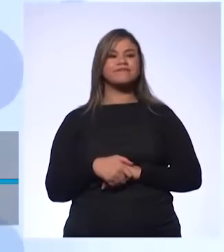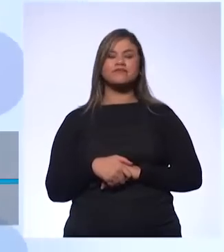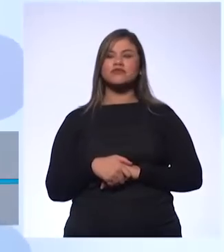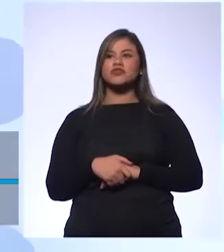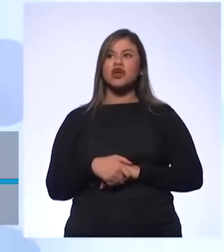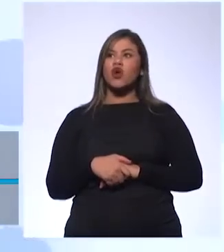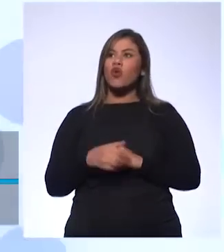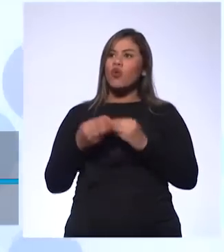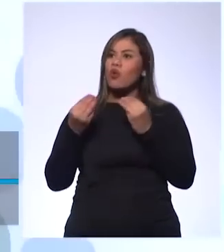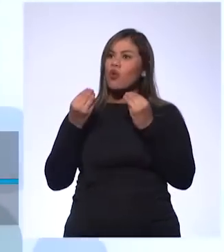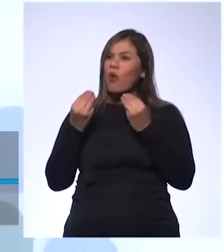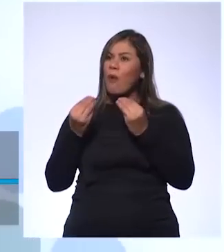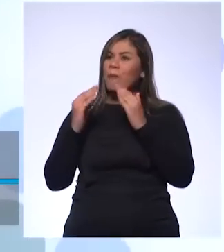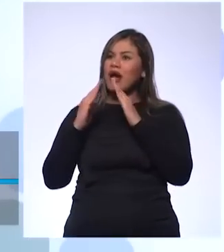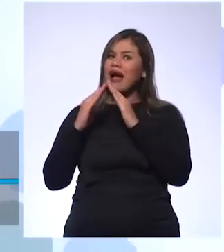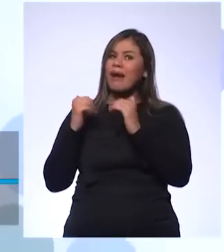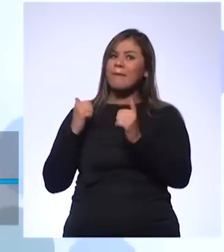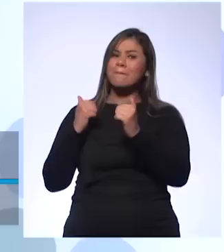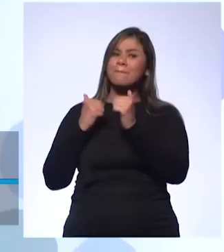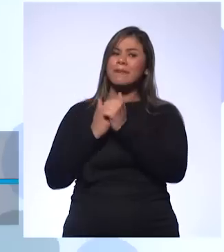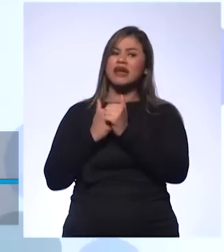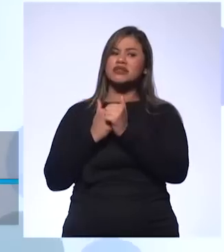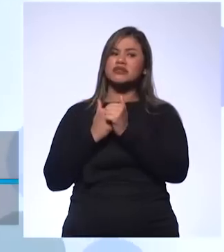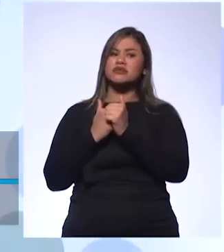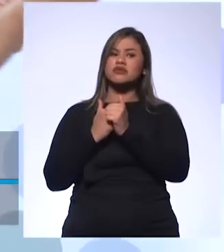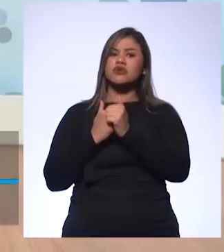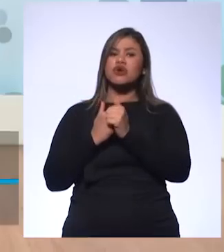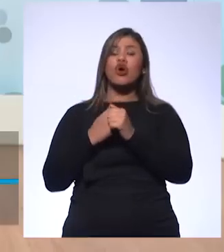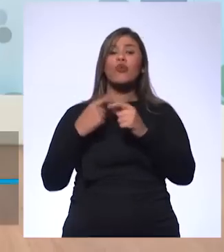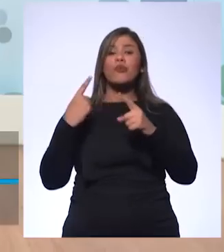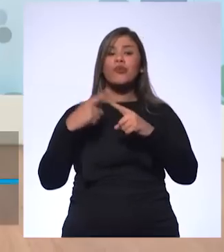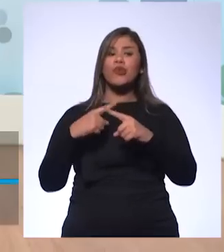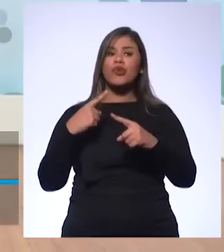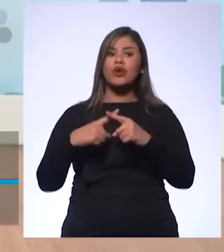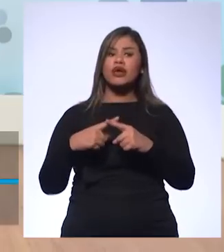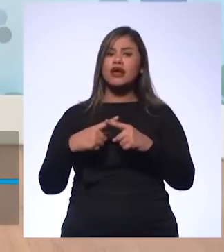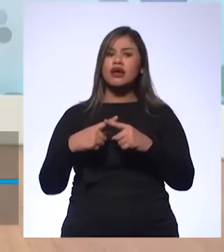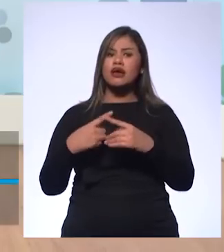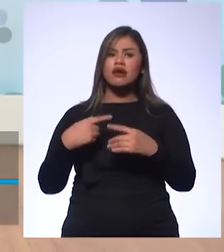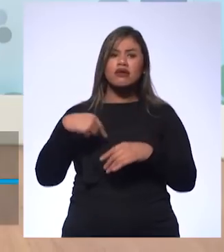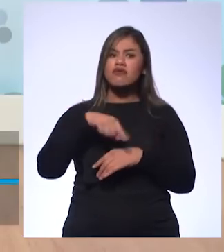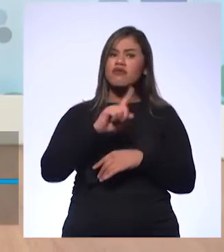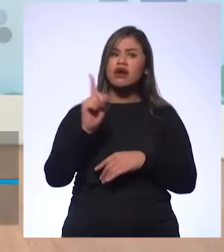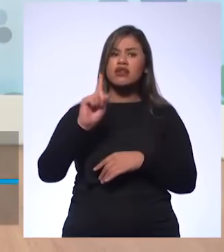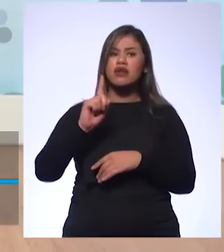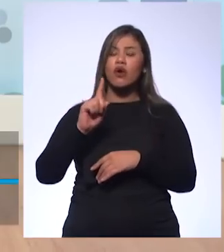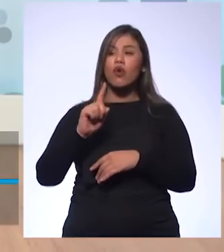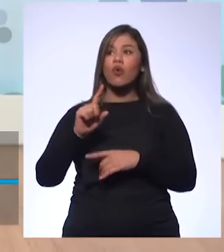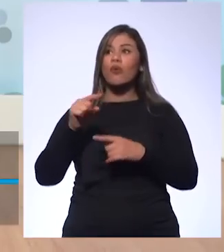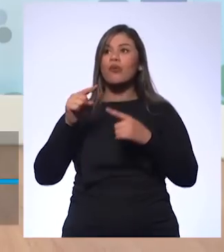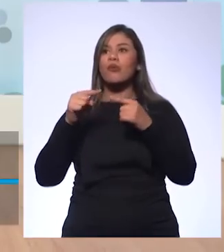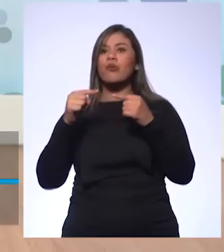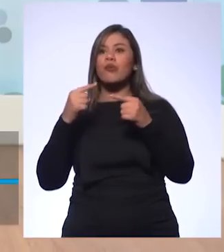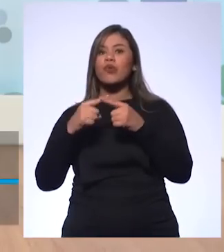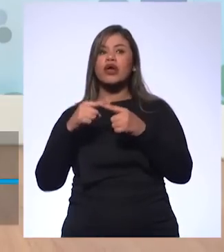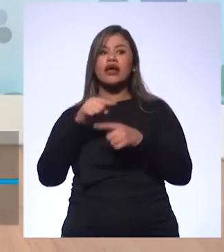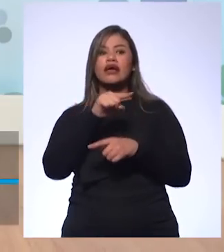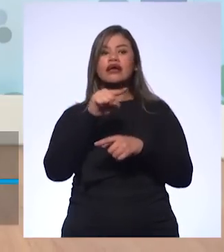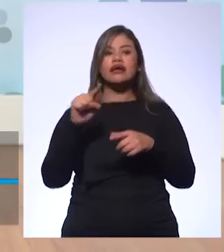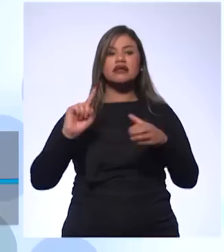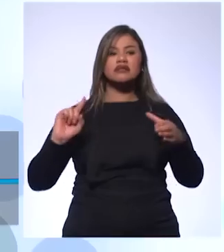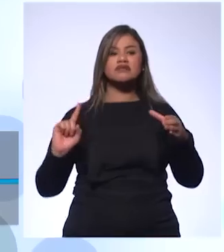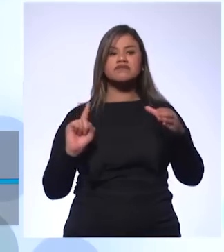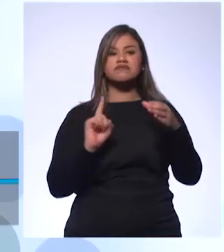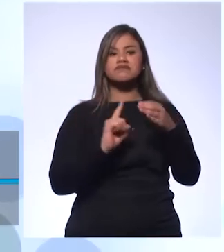Cara, tá do seu lado. Eles não frequentam porque eles não se sentem pertencentes àquele é espaço. verdade. Então, Henri Lefebvre, amores, ele pergunta: